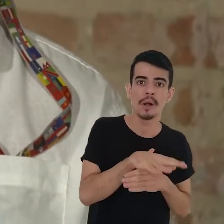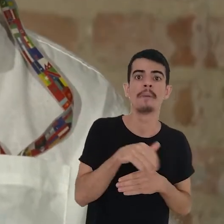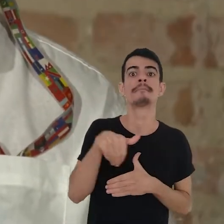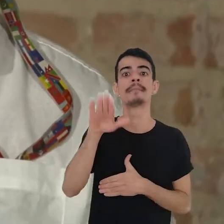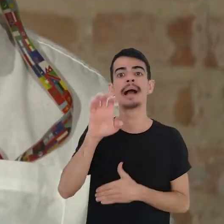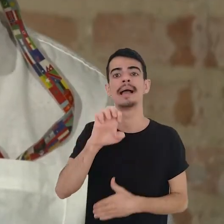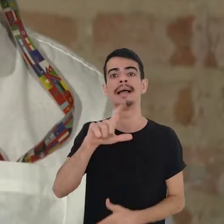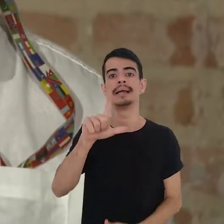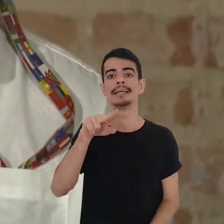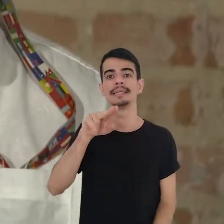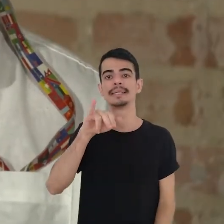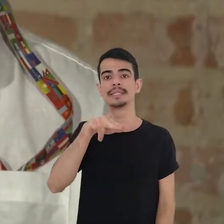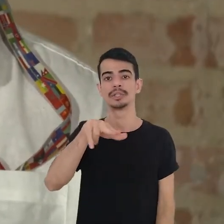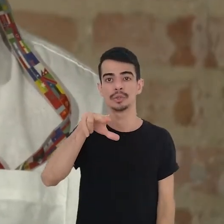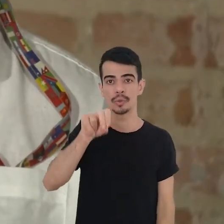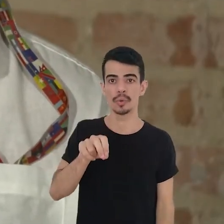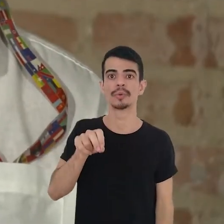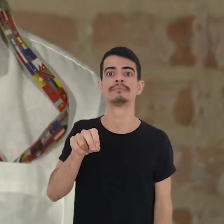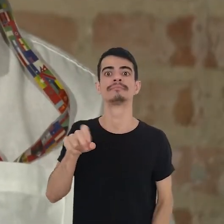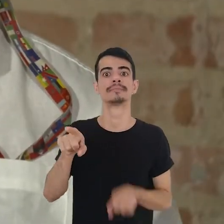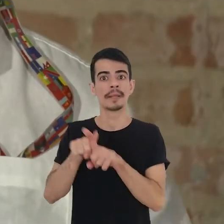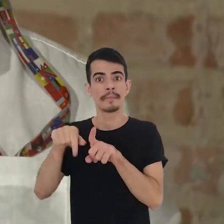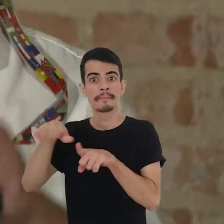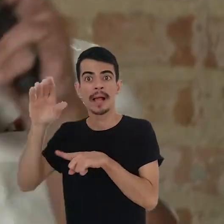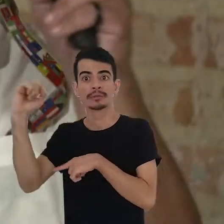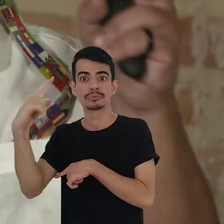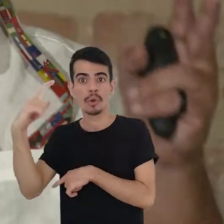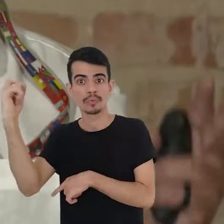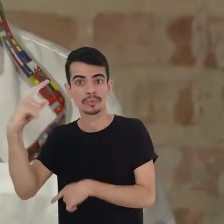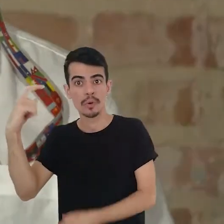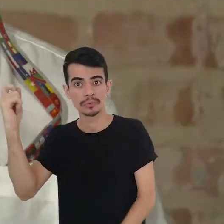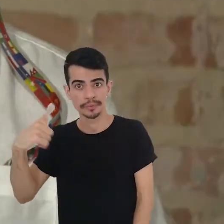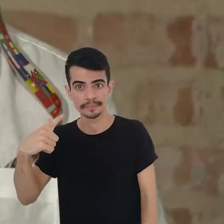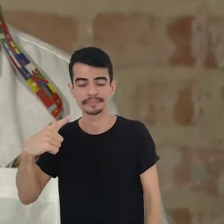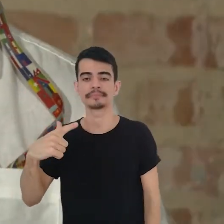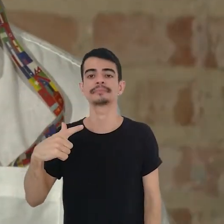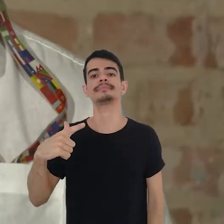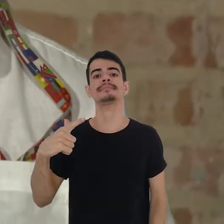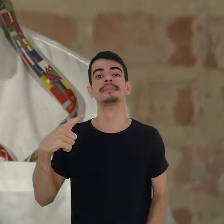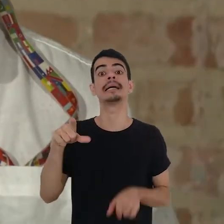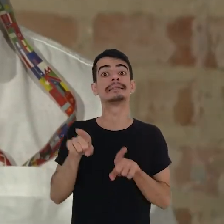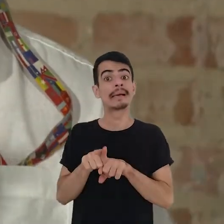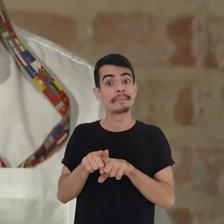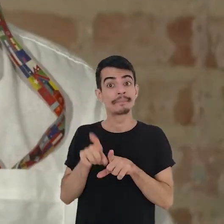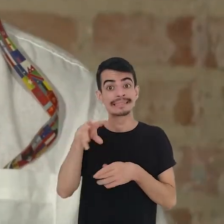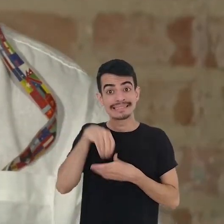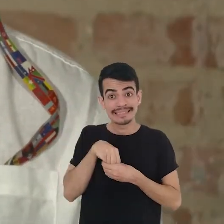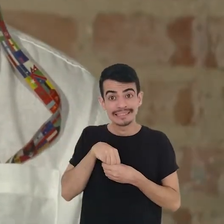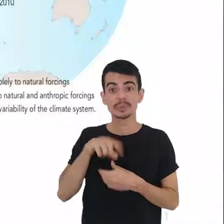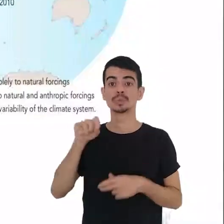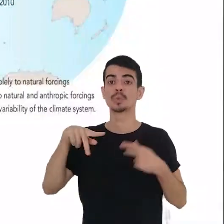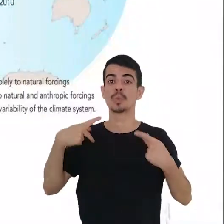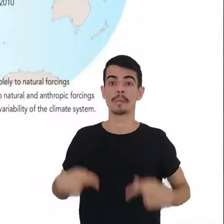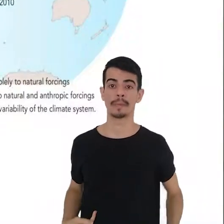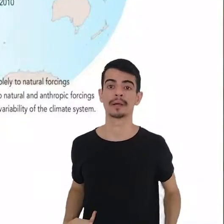mais ativo, atividade solar mais ativa, e dentro desse cenário todo, nós temos a atividade